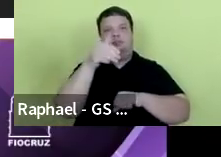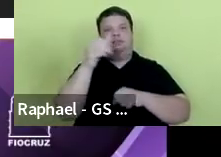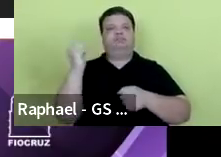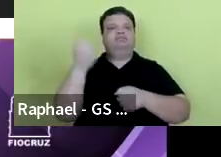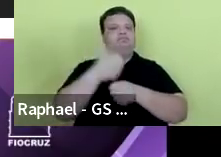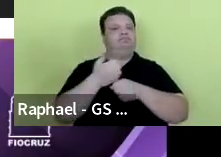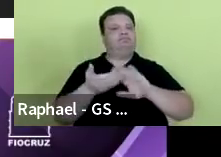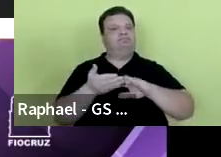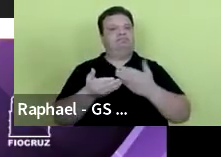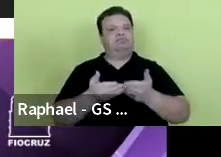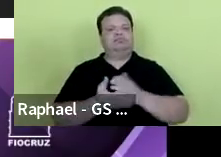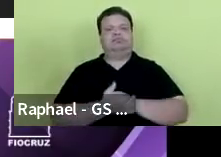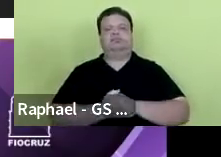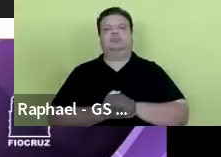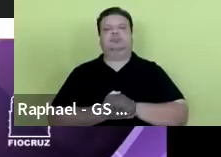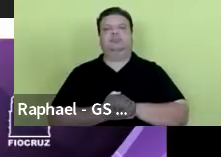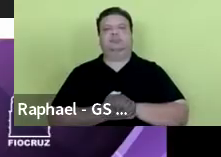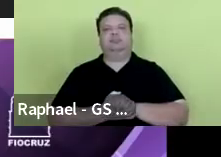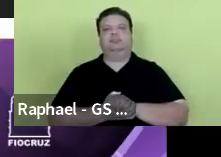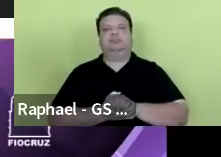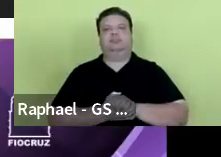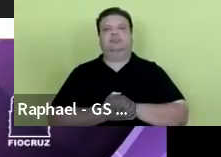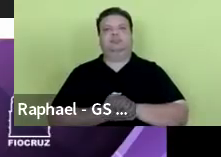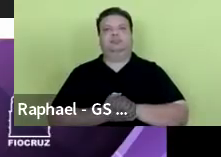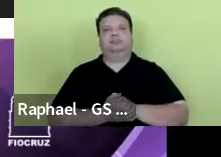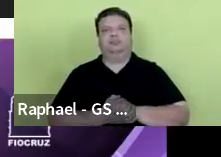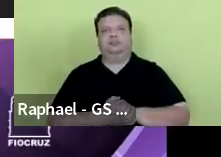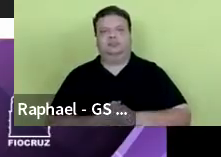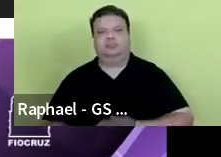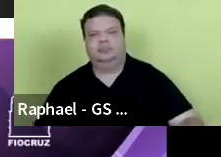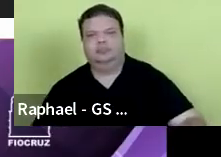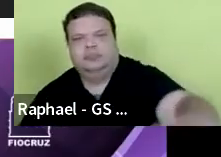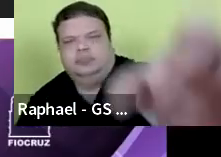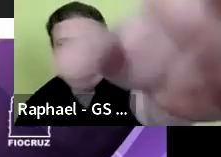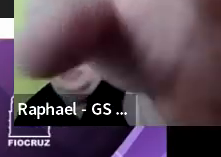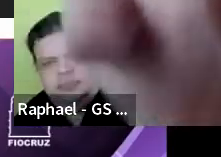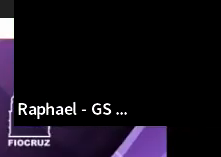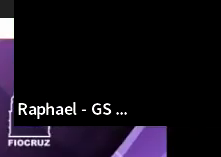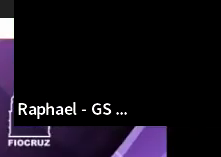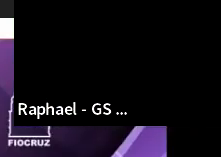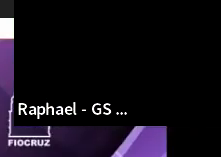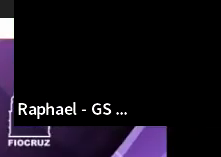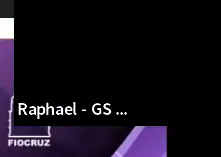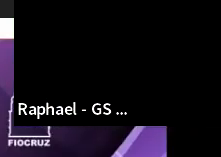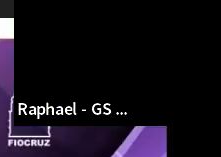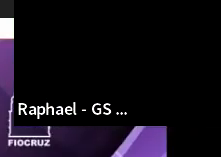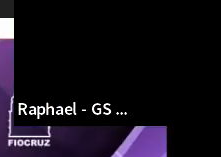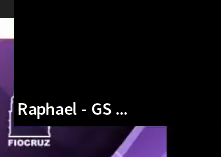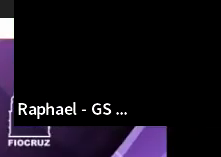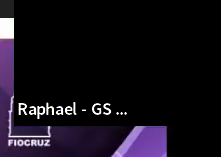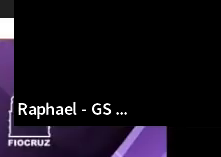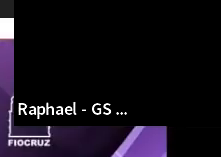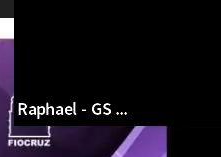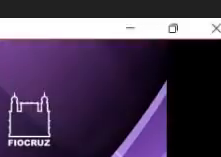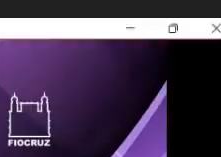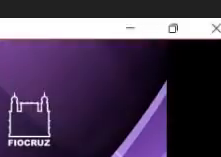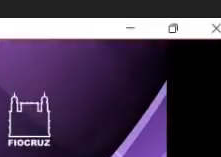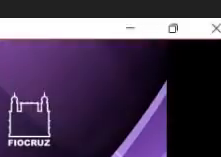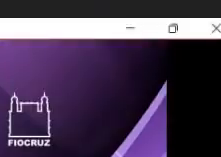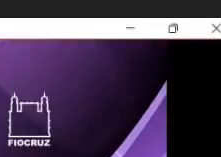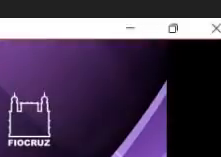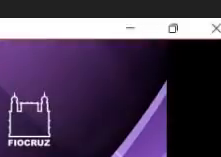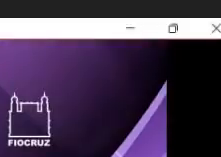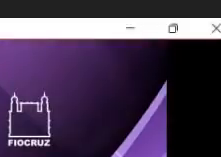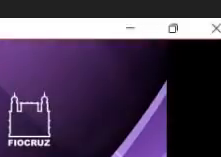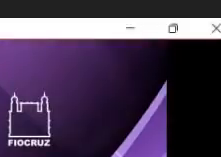Savino, Wilson Savina, do IOC, nosso colega, que vai fazer, que gravou uma aula muito legal sobre a ciência como